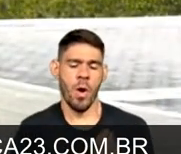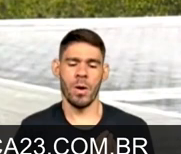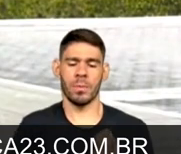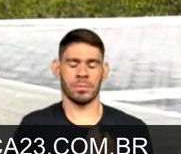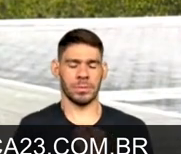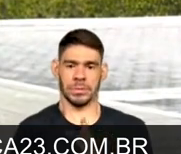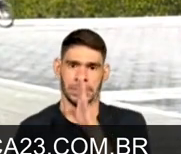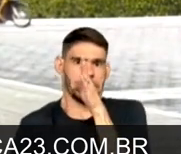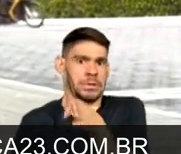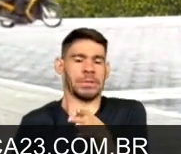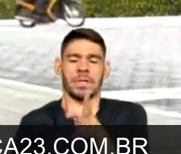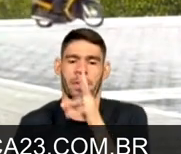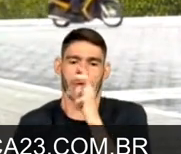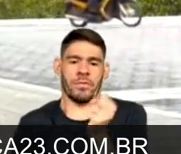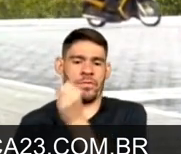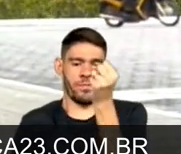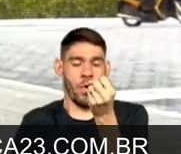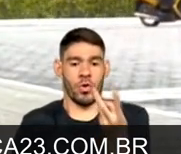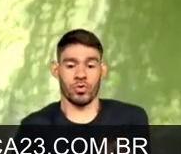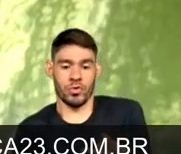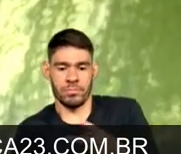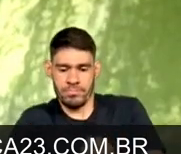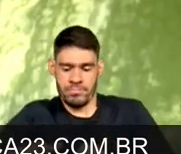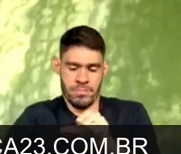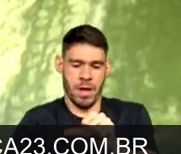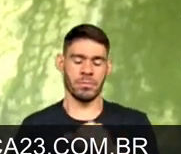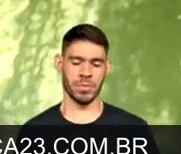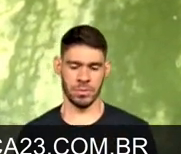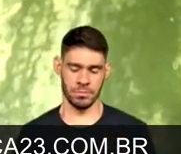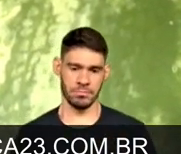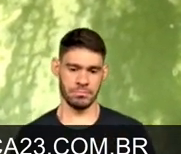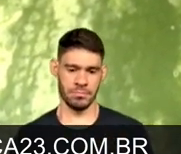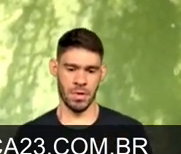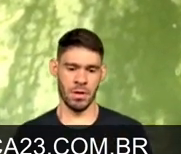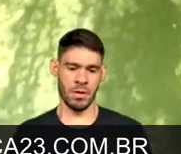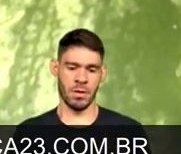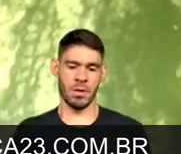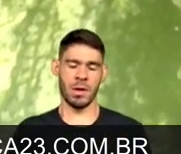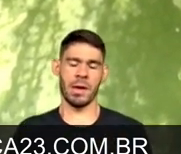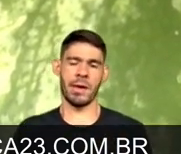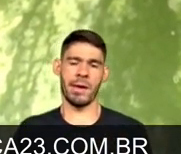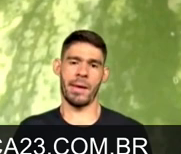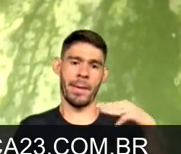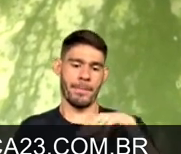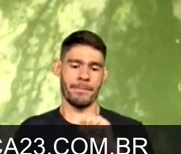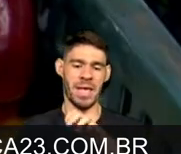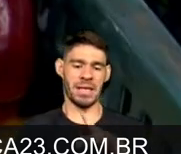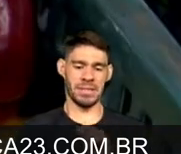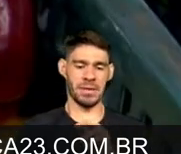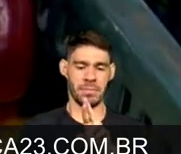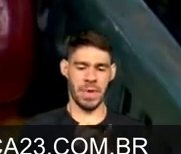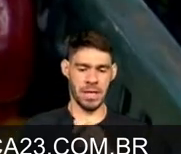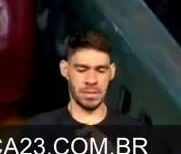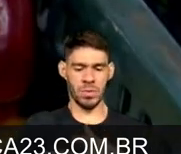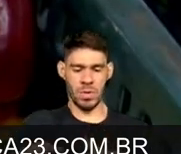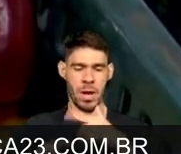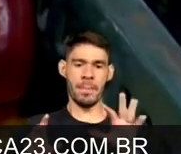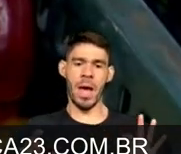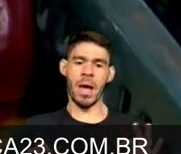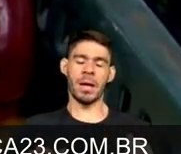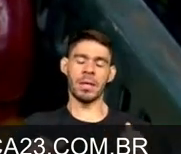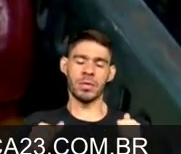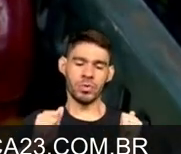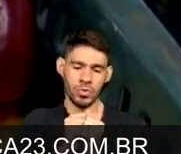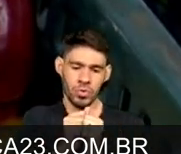muito incisivas para a gente reverter esse quadro. O Sesc Mesa Brasil trabalha em parcerias com os supermercados, que esse produto que é tirado